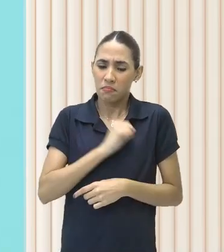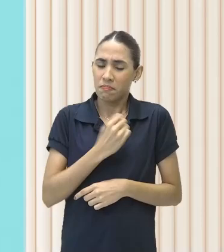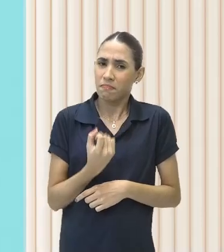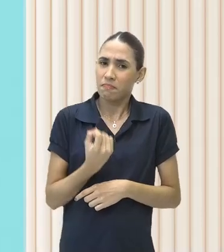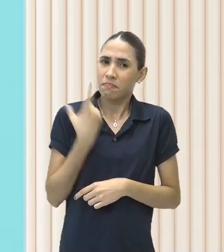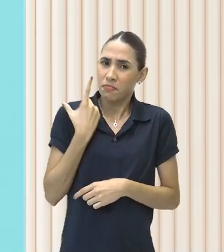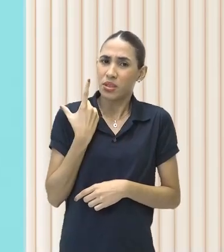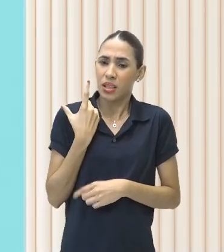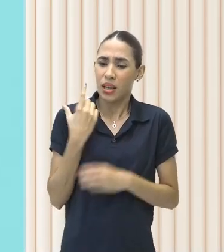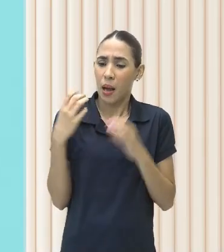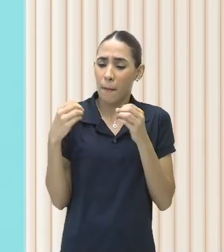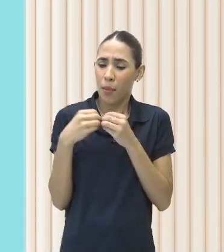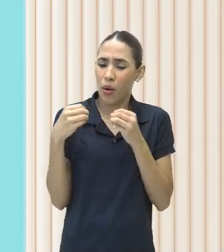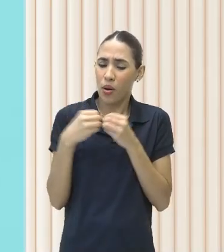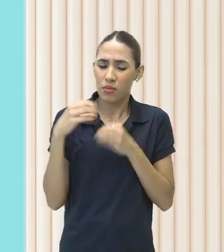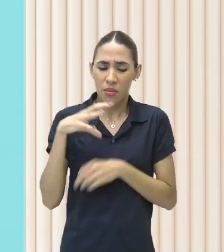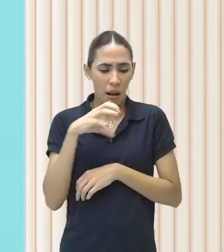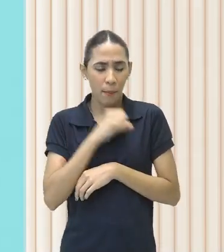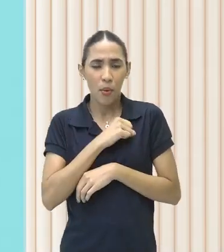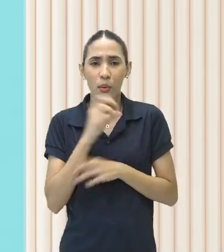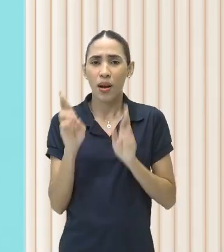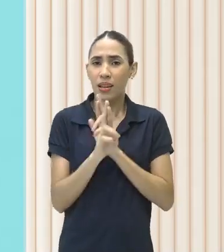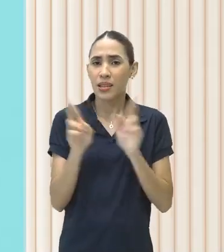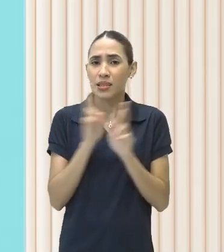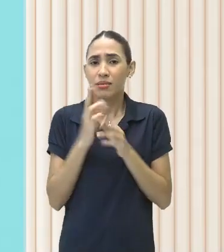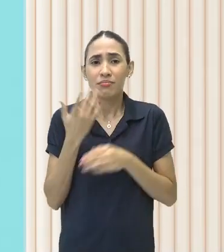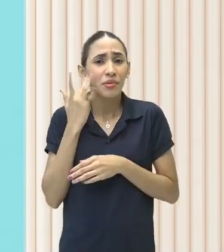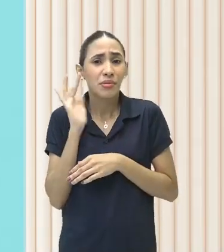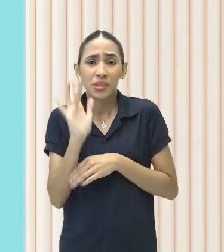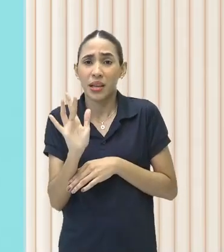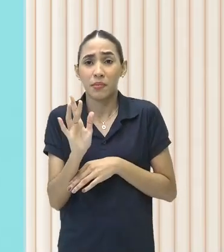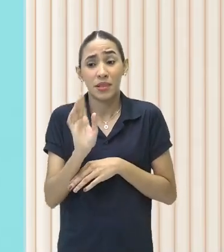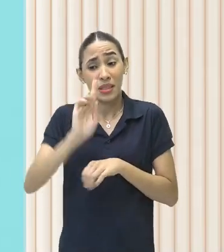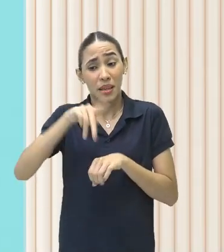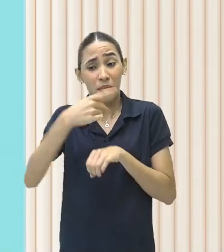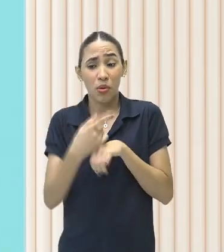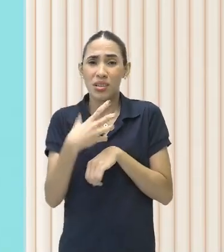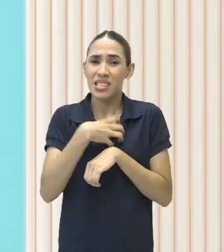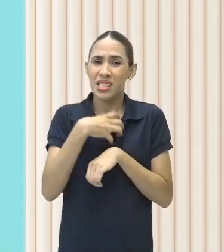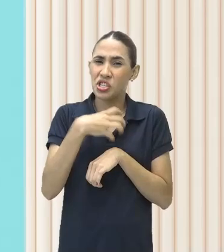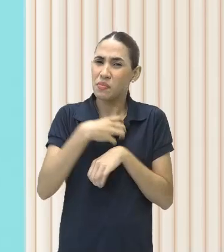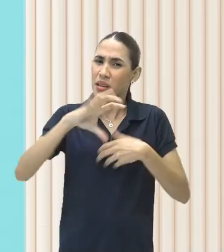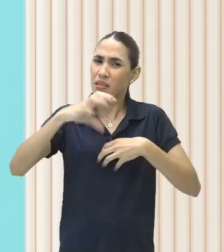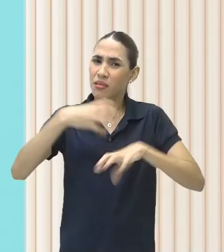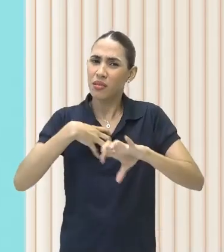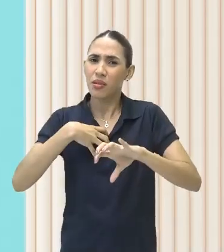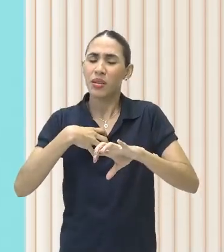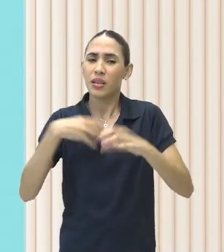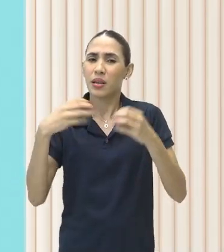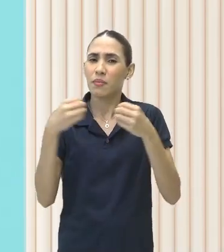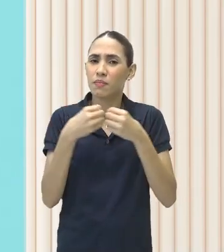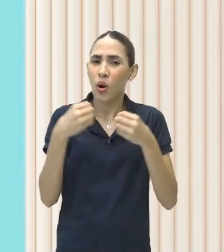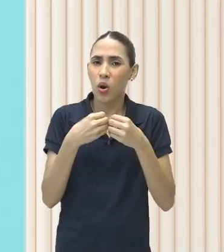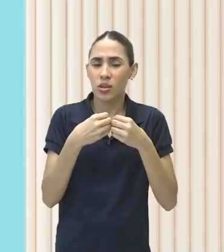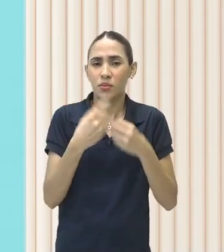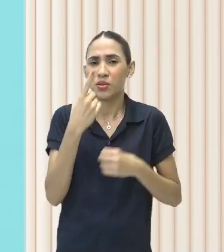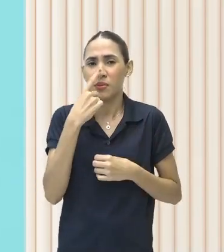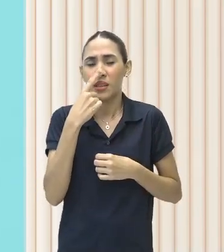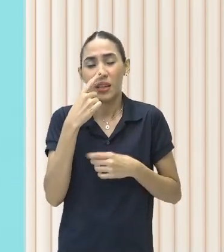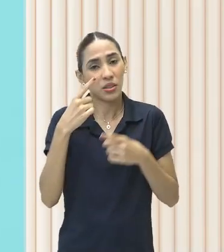muito próximo e não entende essa relação. Ele só vai entender por que ele se sentia tão próximo, tão atraída de